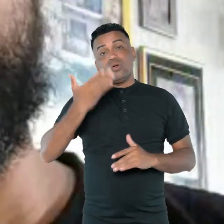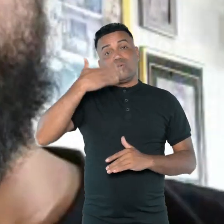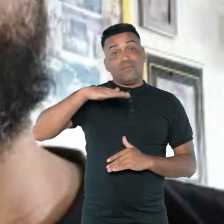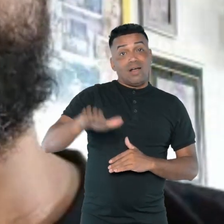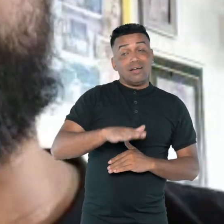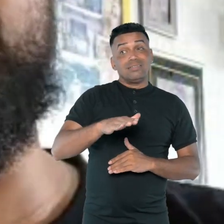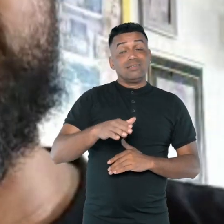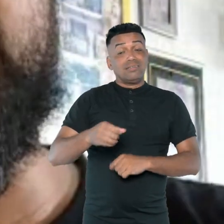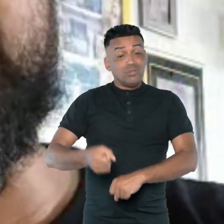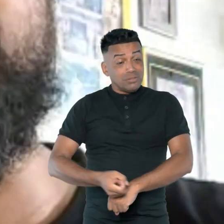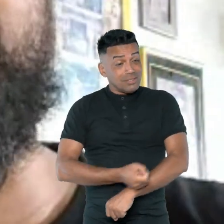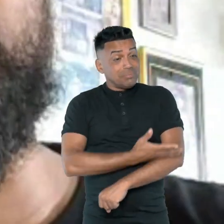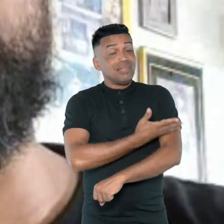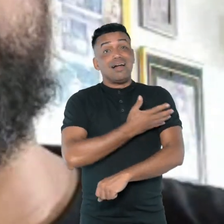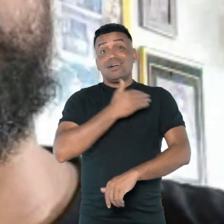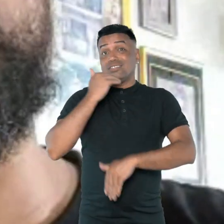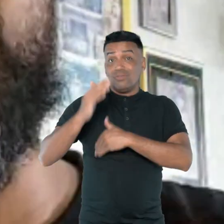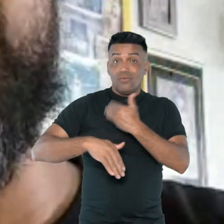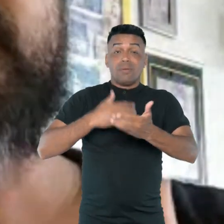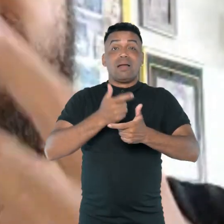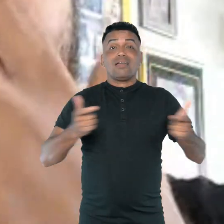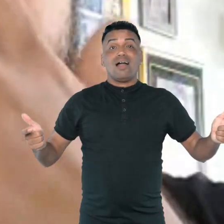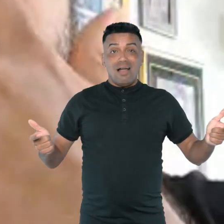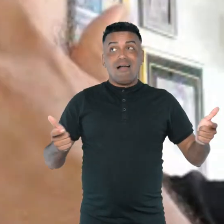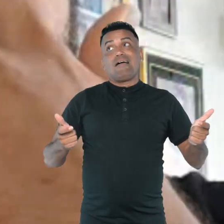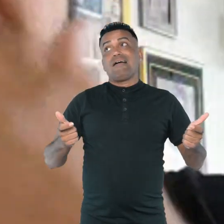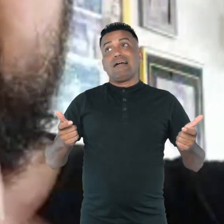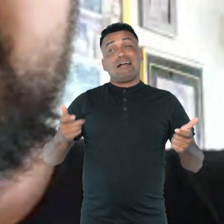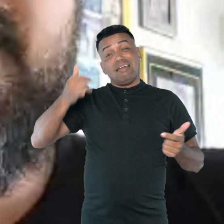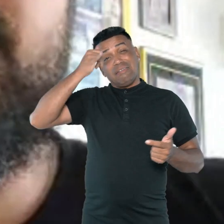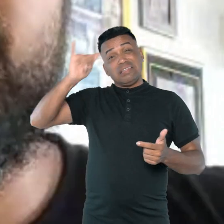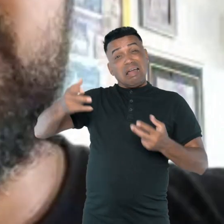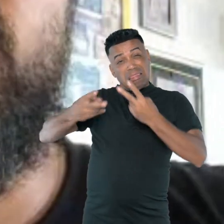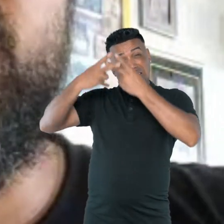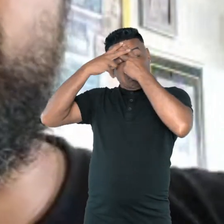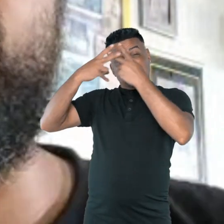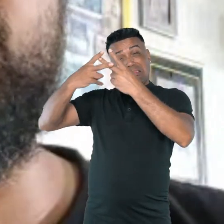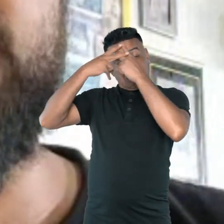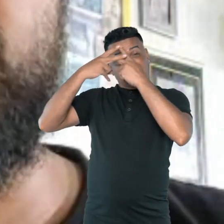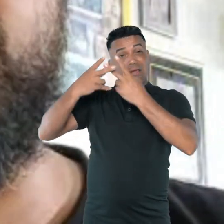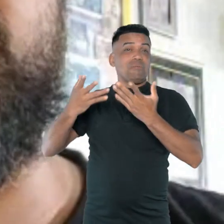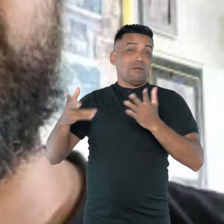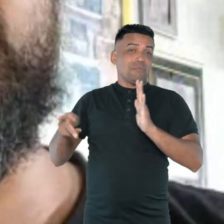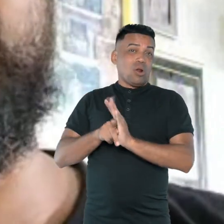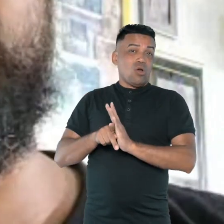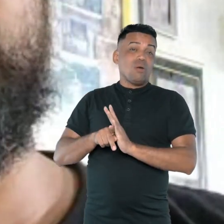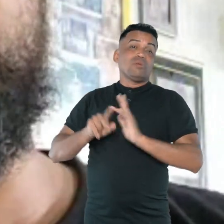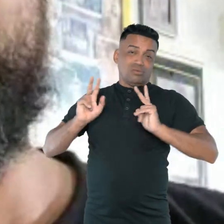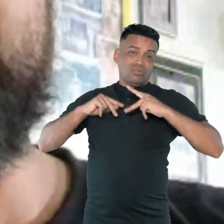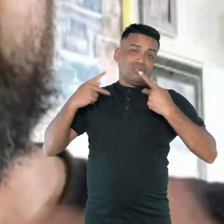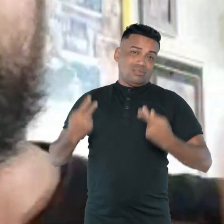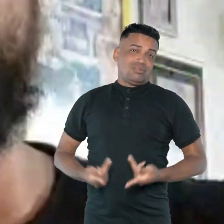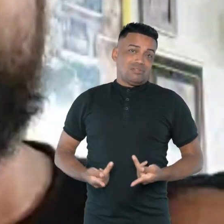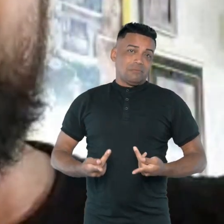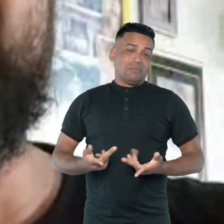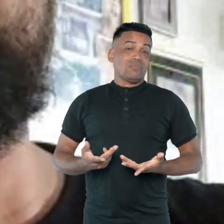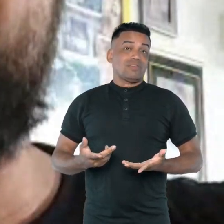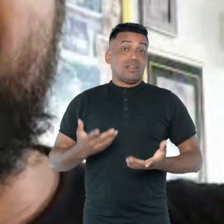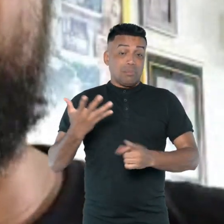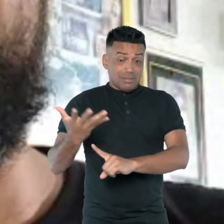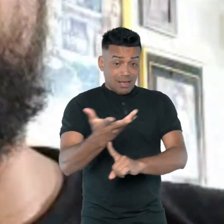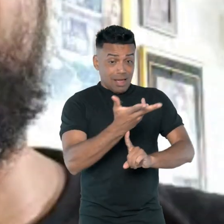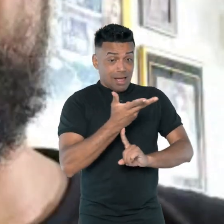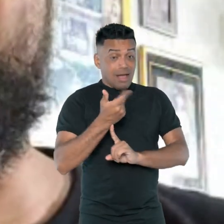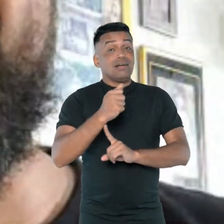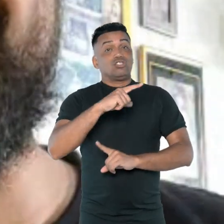né? Menos expostos a essas feridas emocionais, a essas fragilidades que são do ser humano. Mas a arte